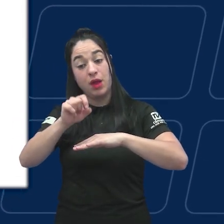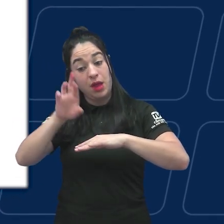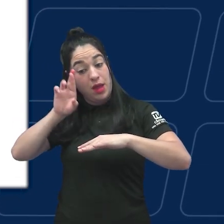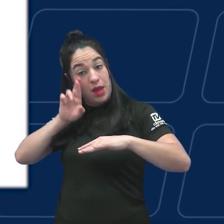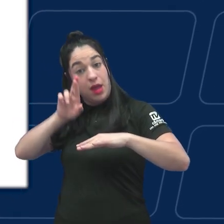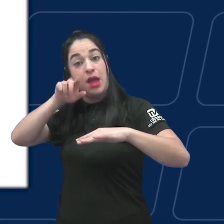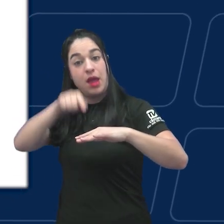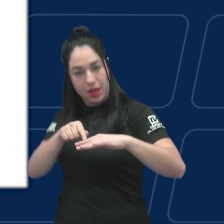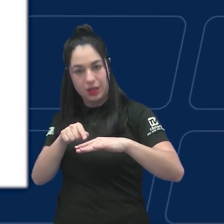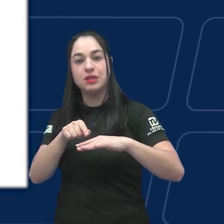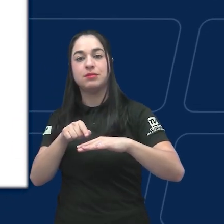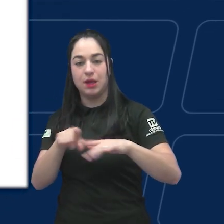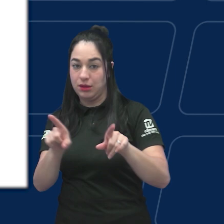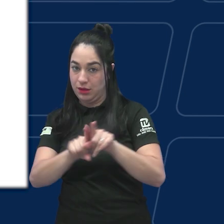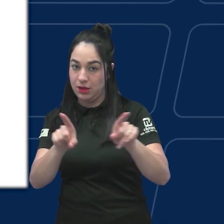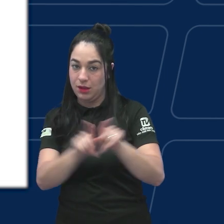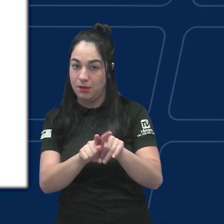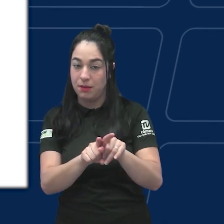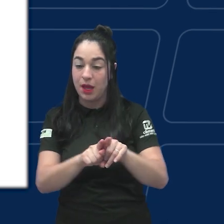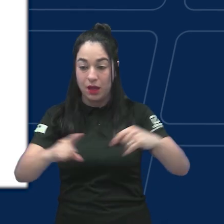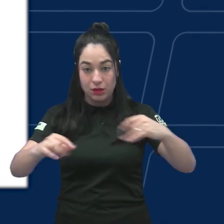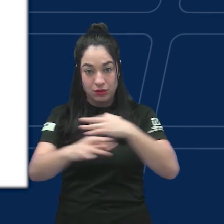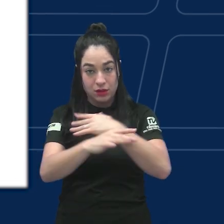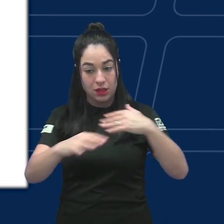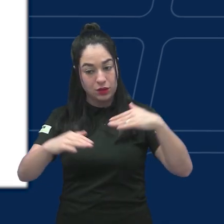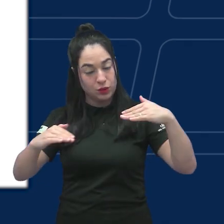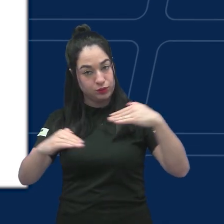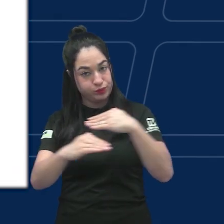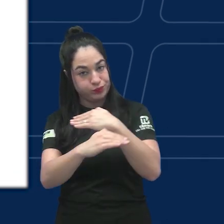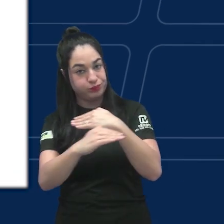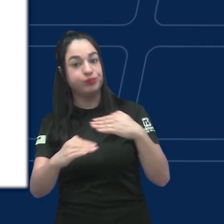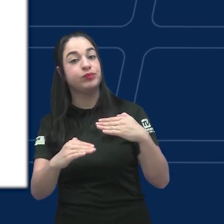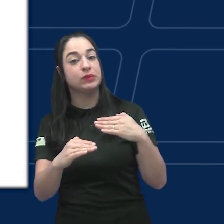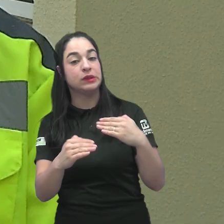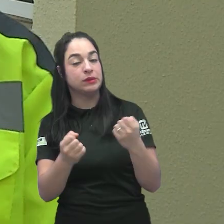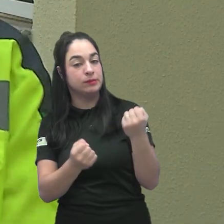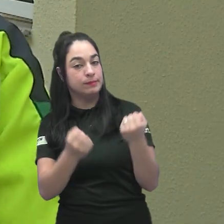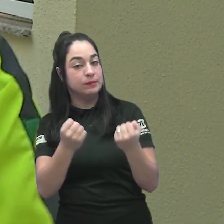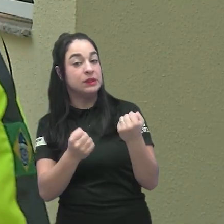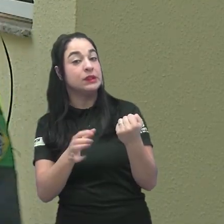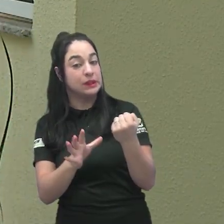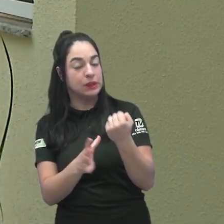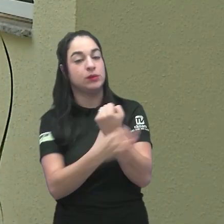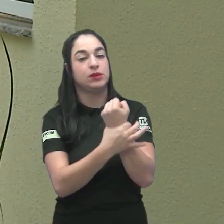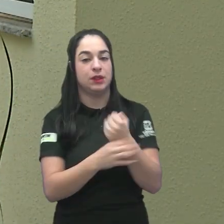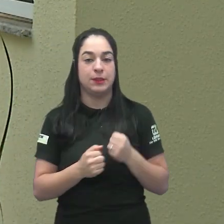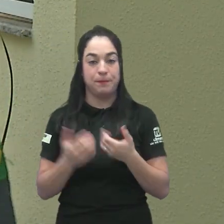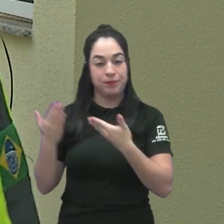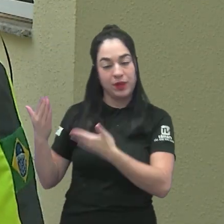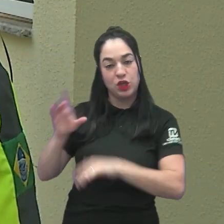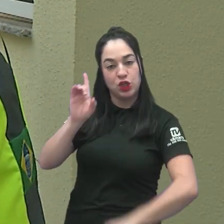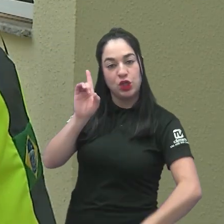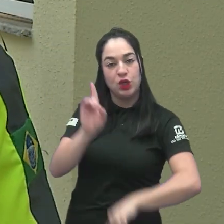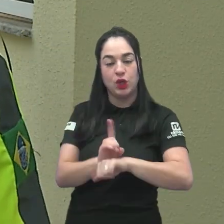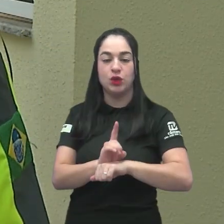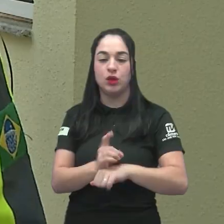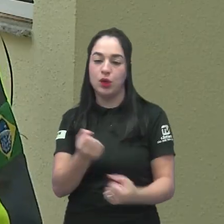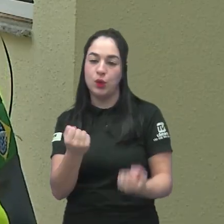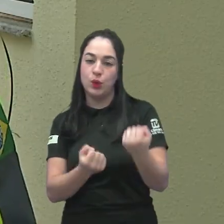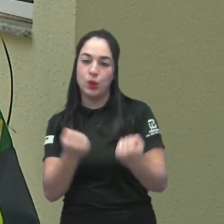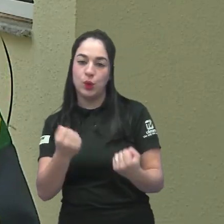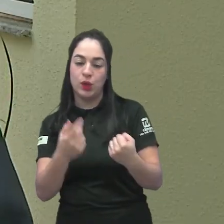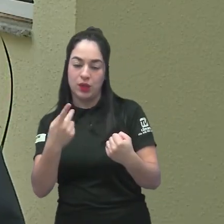que reforça o respeito à faixa de pedestres e a segurança no trânsito. Para o diretor de operações viárias do